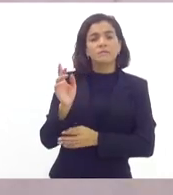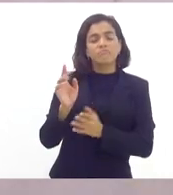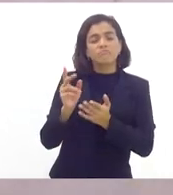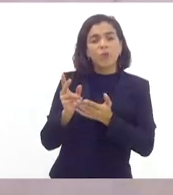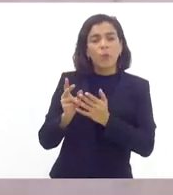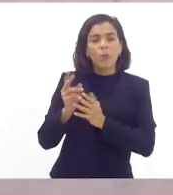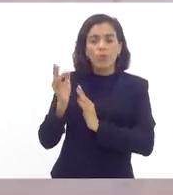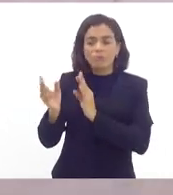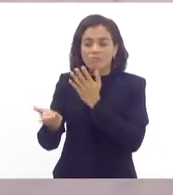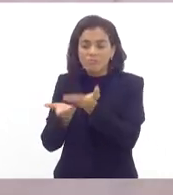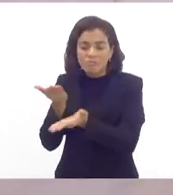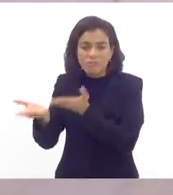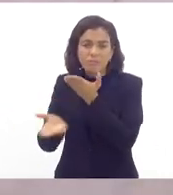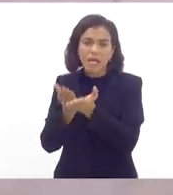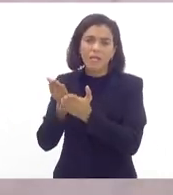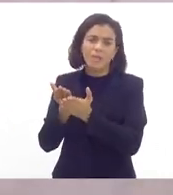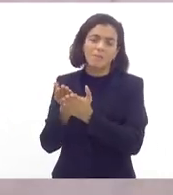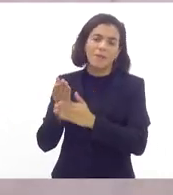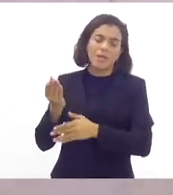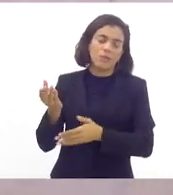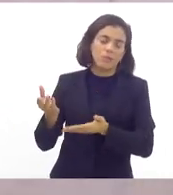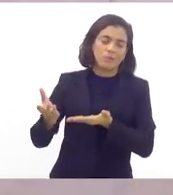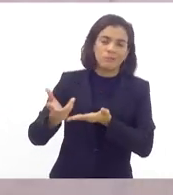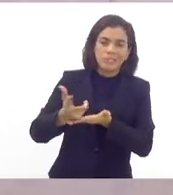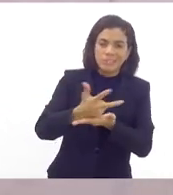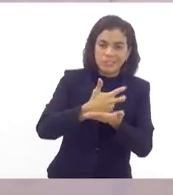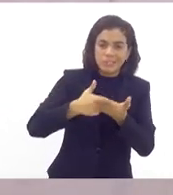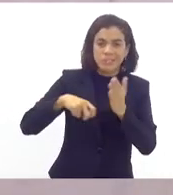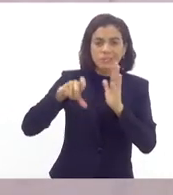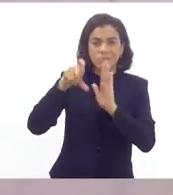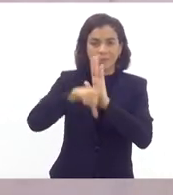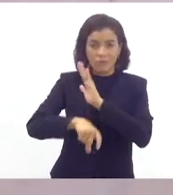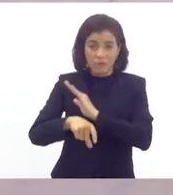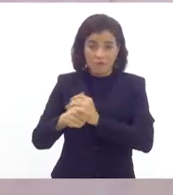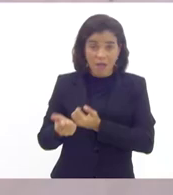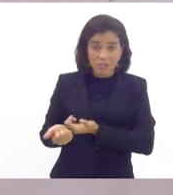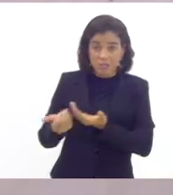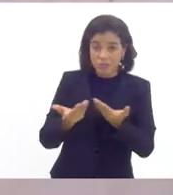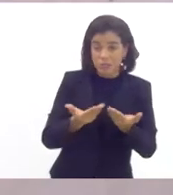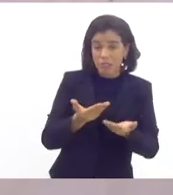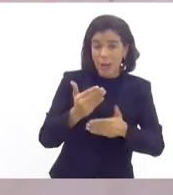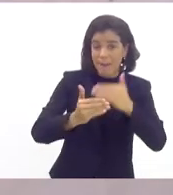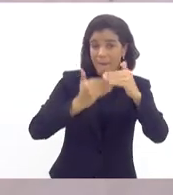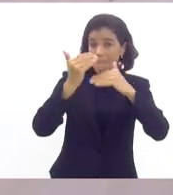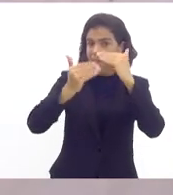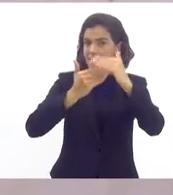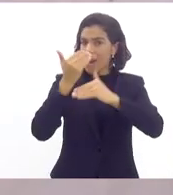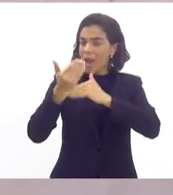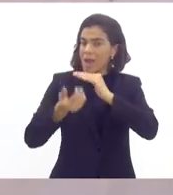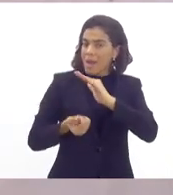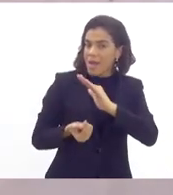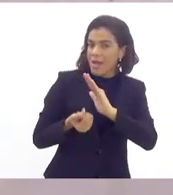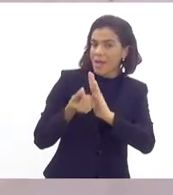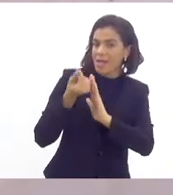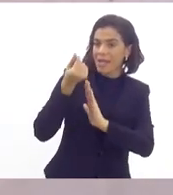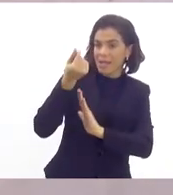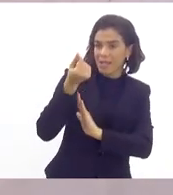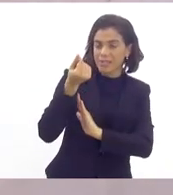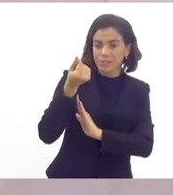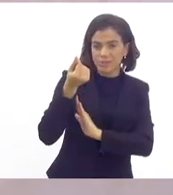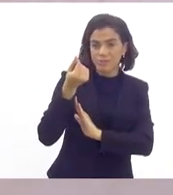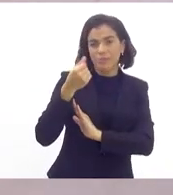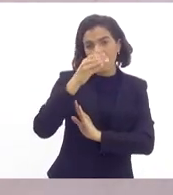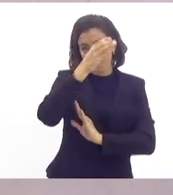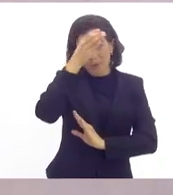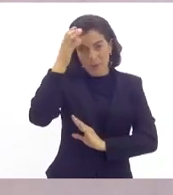tributário diferenciado, reduzido, e eles vão gerar crédito cheio para os adquirentes que